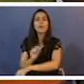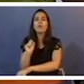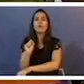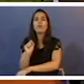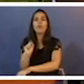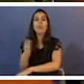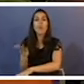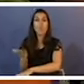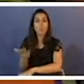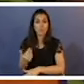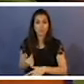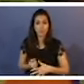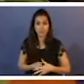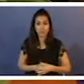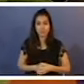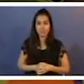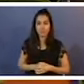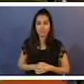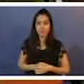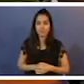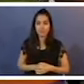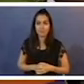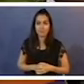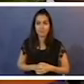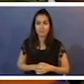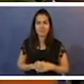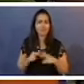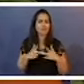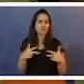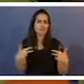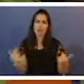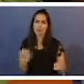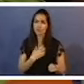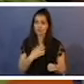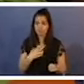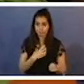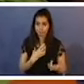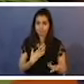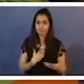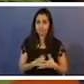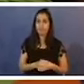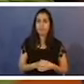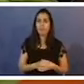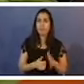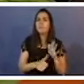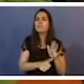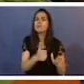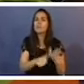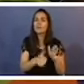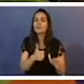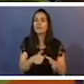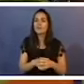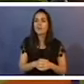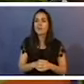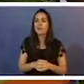também sobre essa questão do revestimento nós temos vários tipos então primeiro quais dos animais